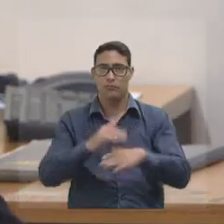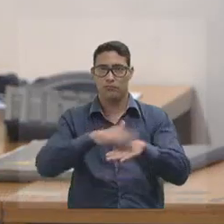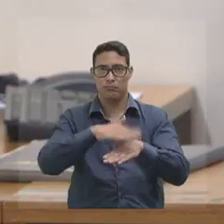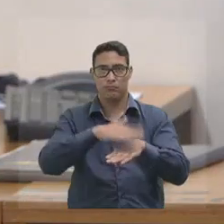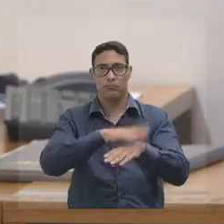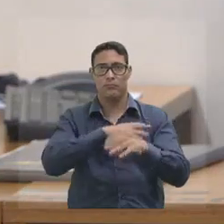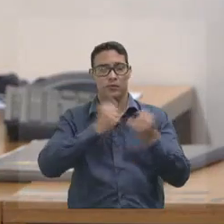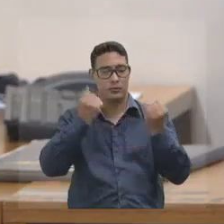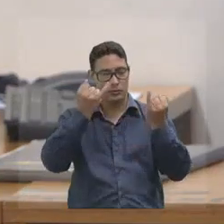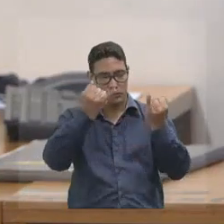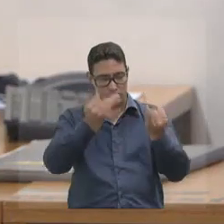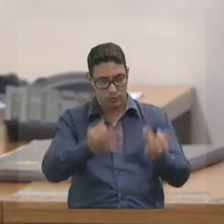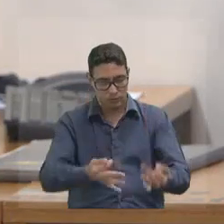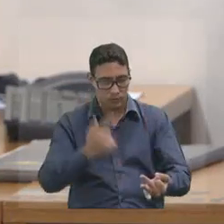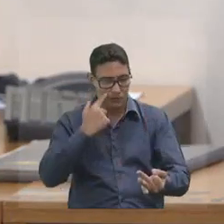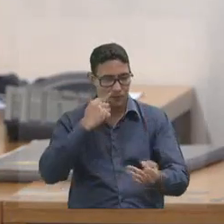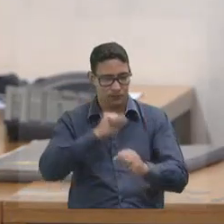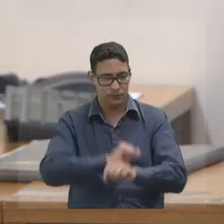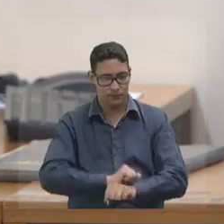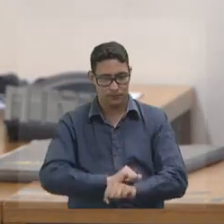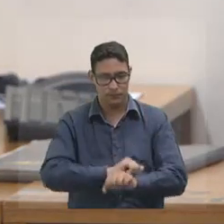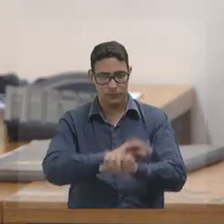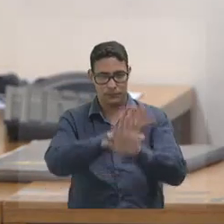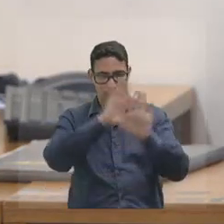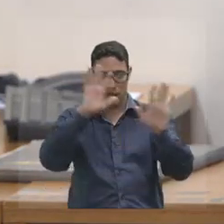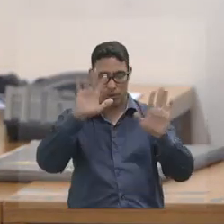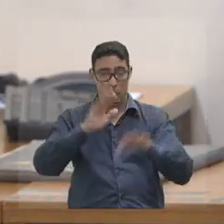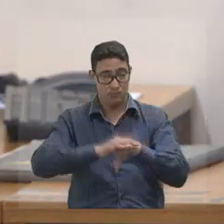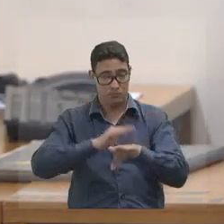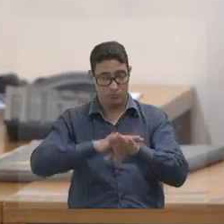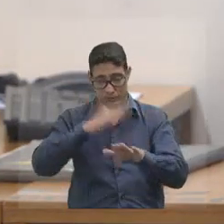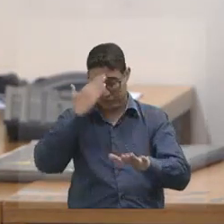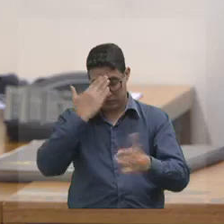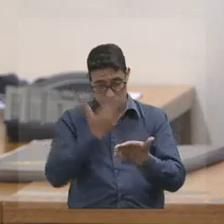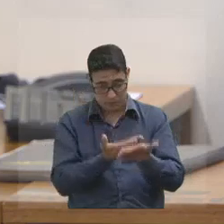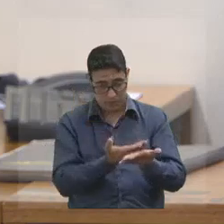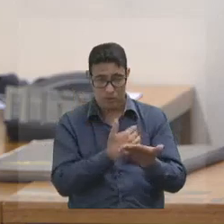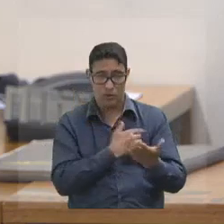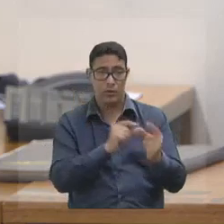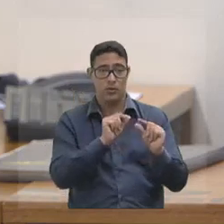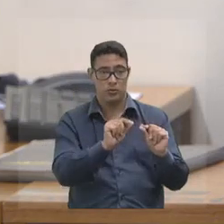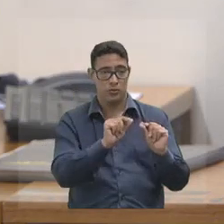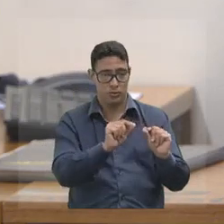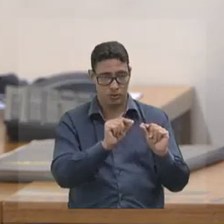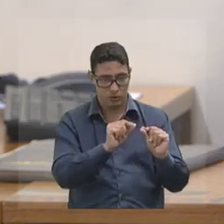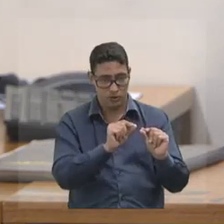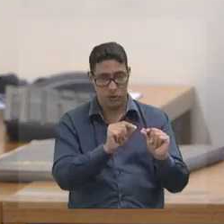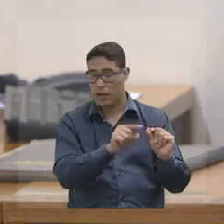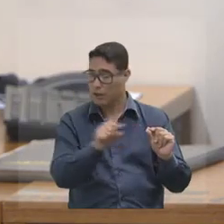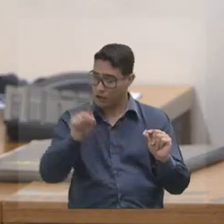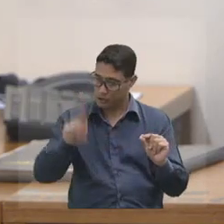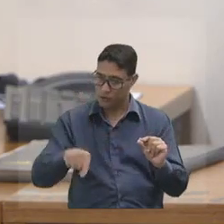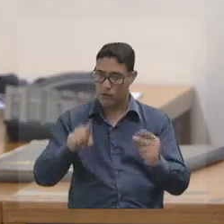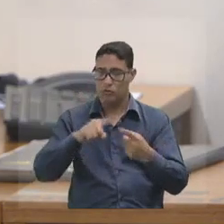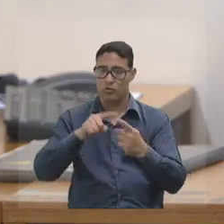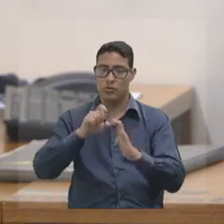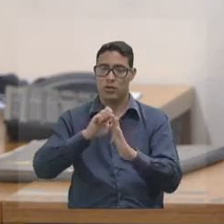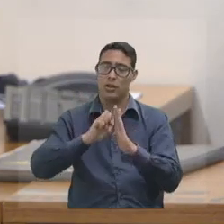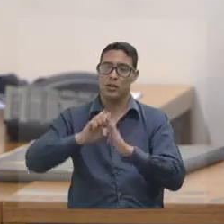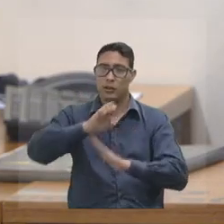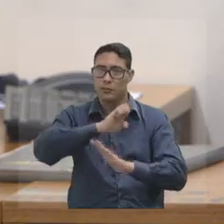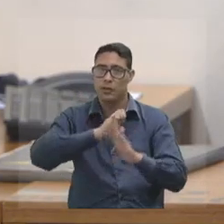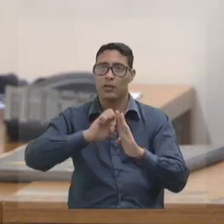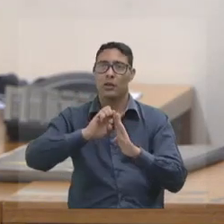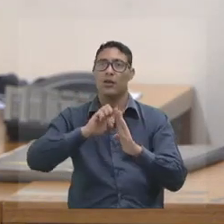e esclarecimentos e eu acredito que essa questão de embalagens Eu acho que um